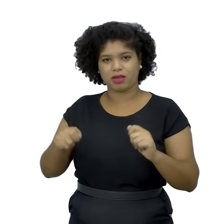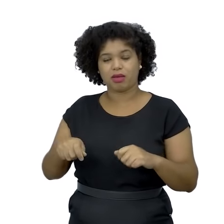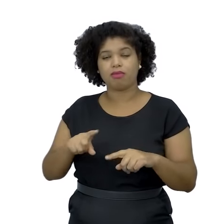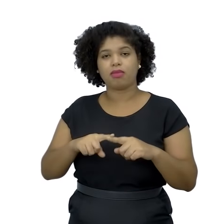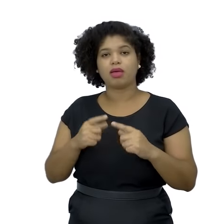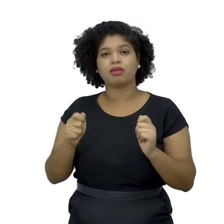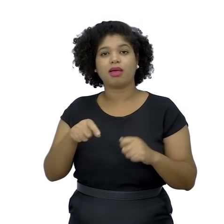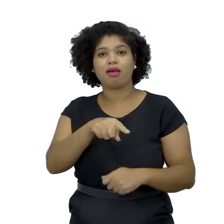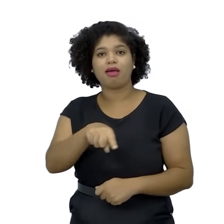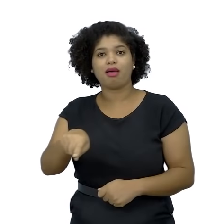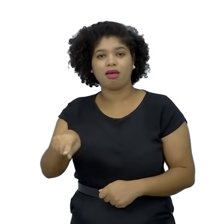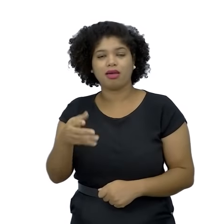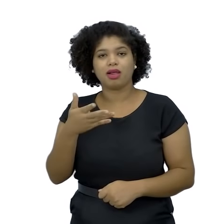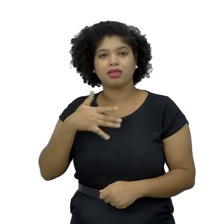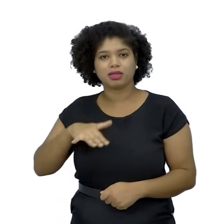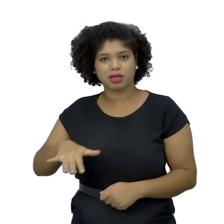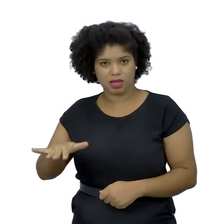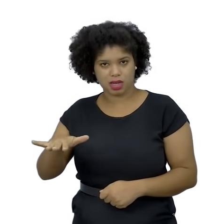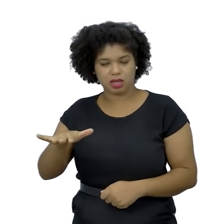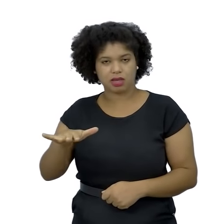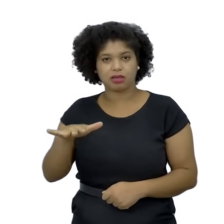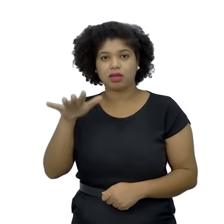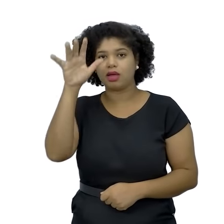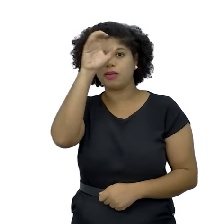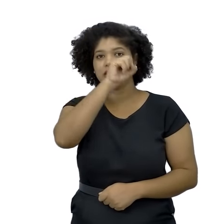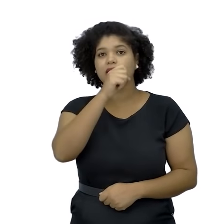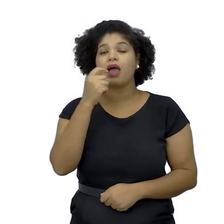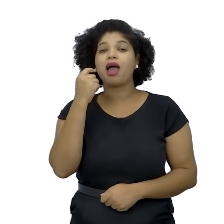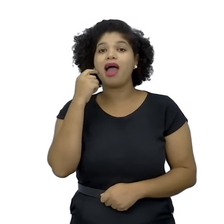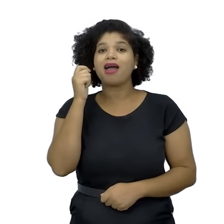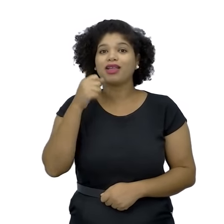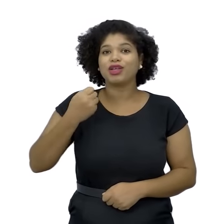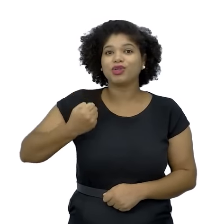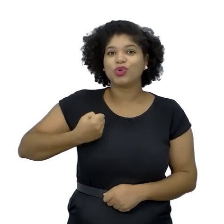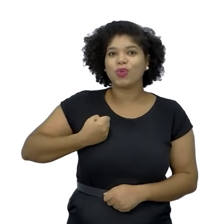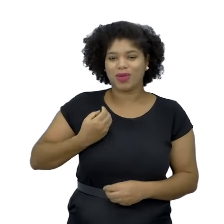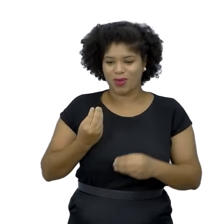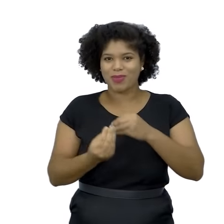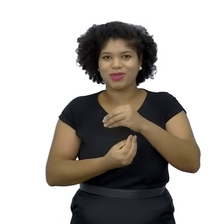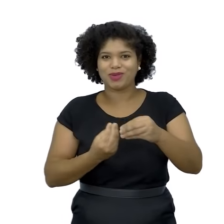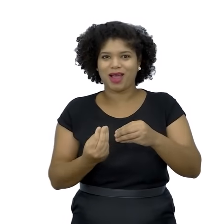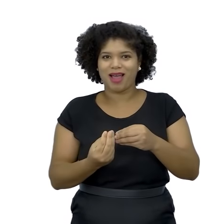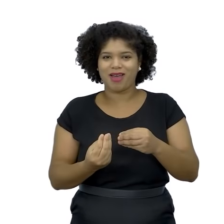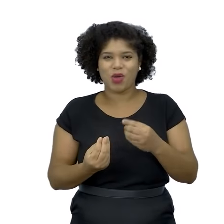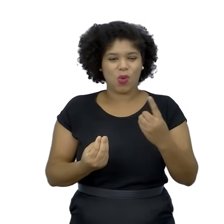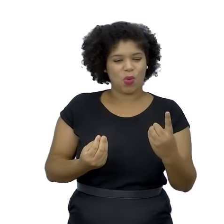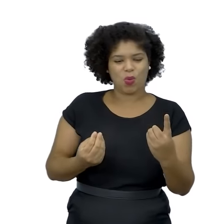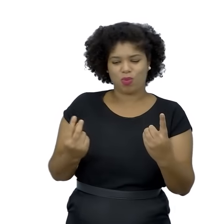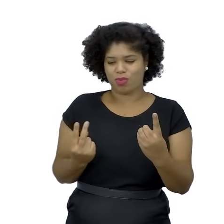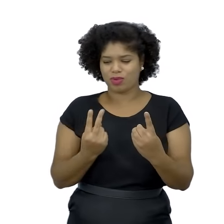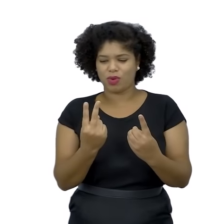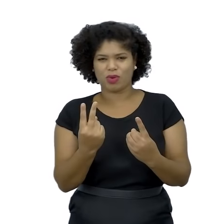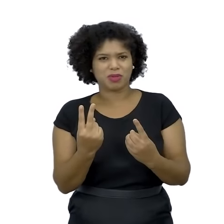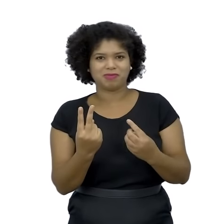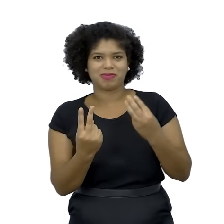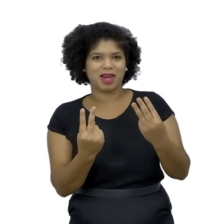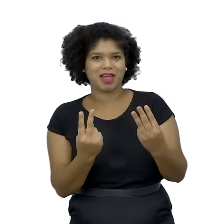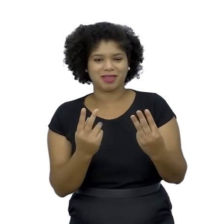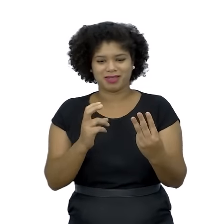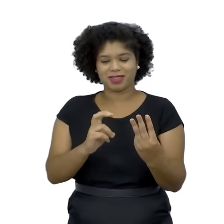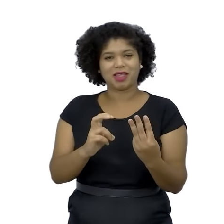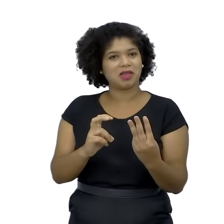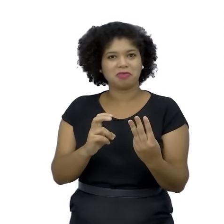aos estudantes perceberem que diferentes composições de números permitem chegar ao